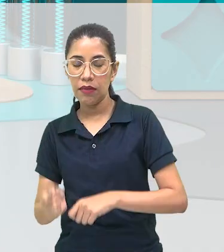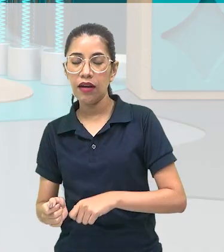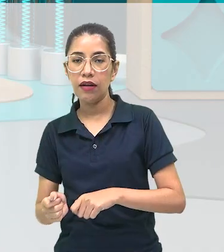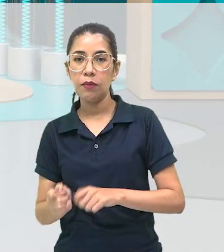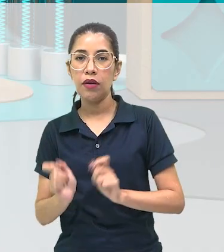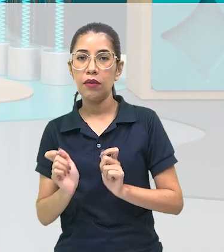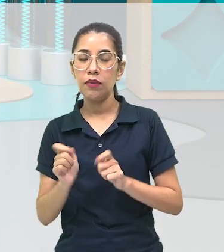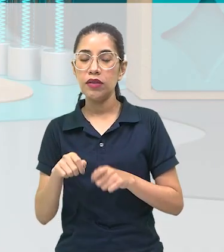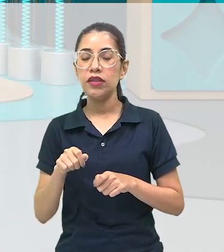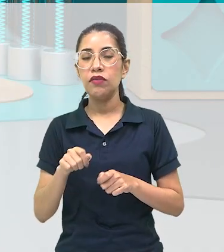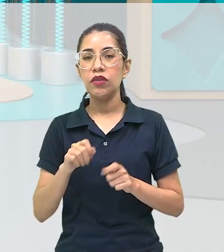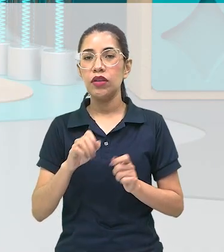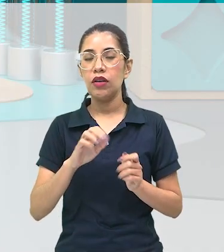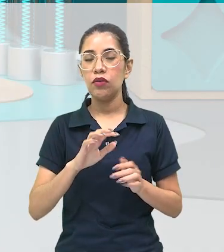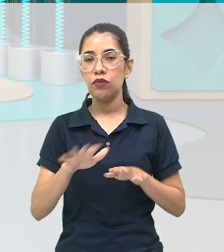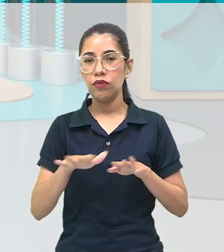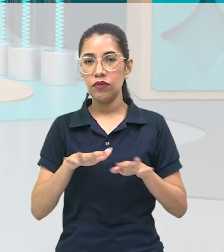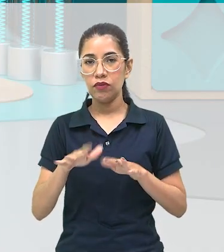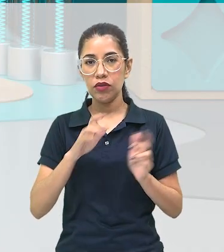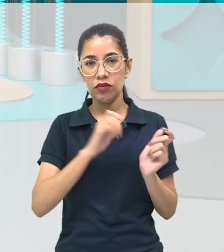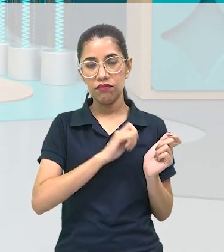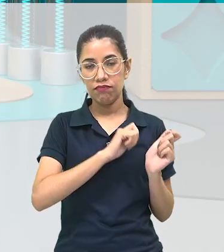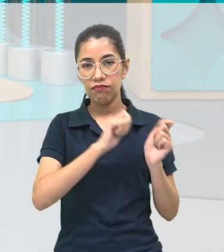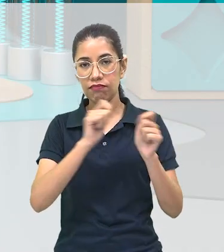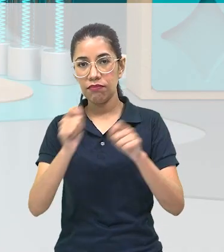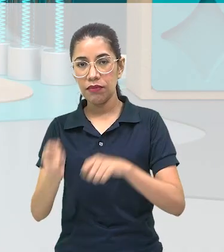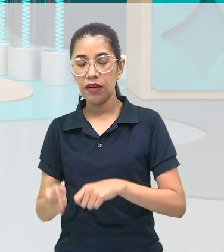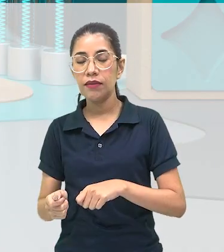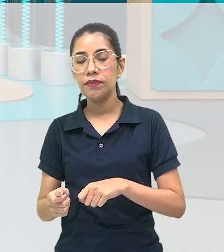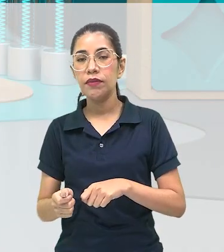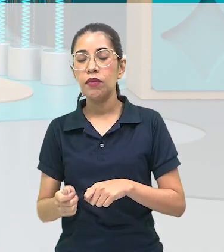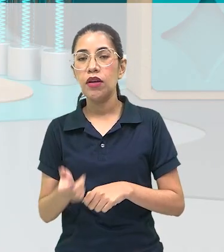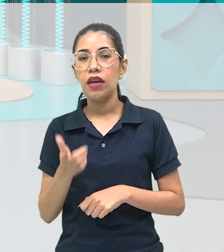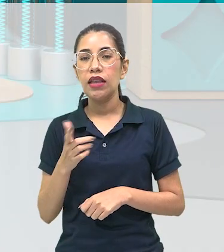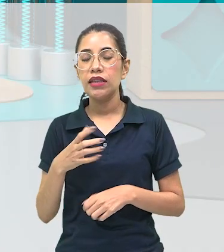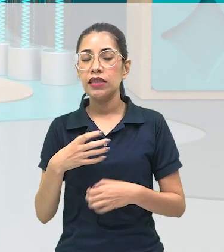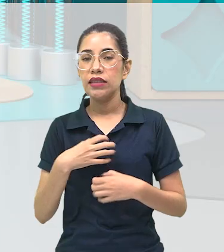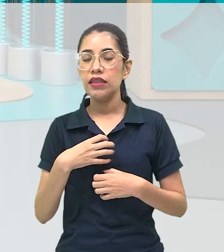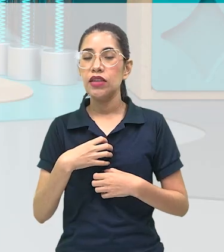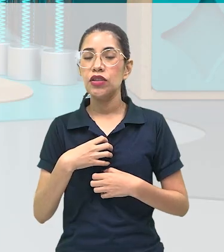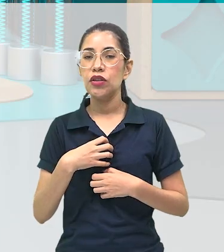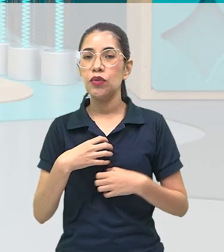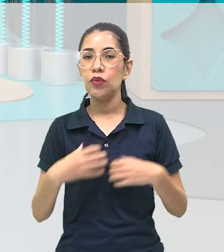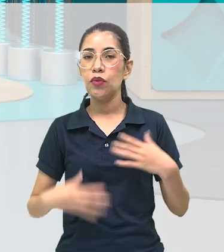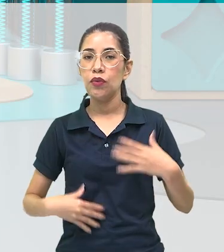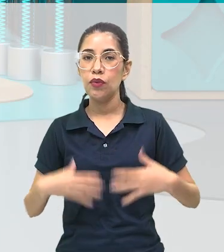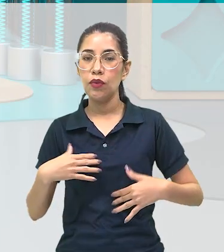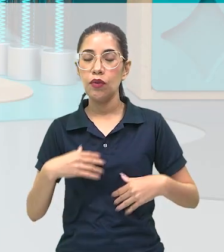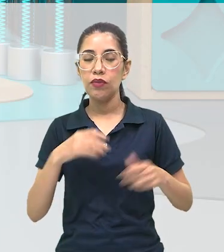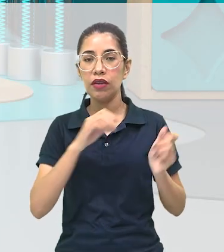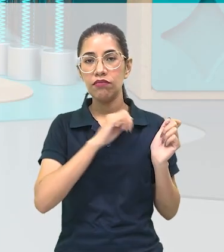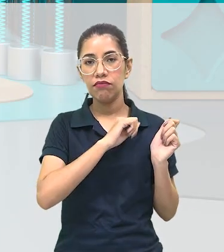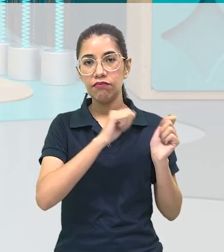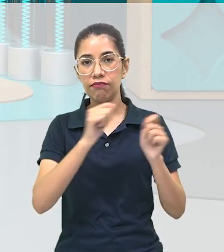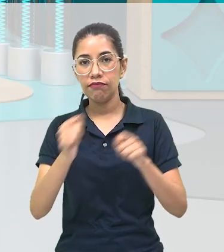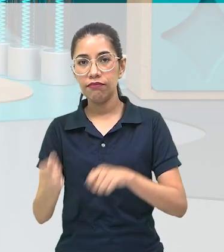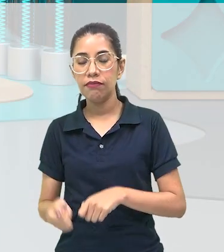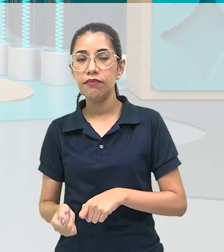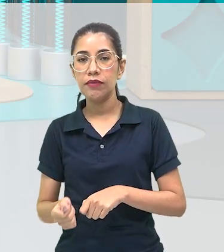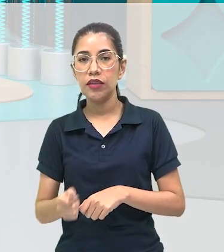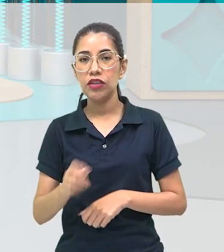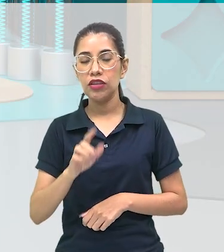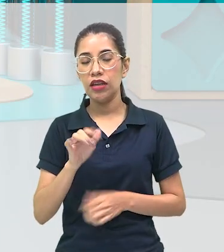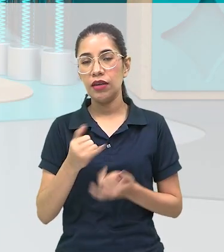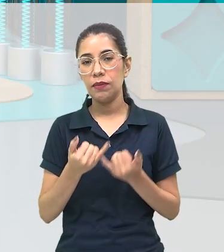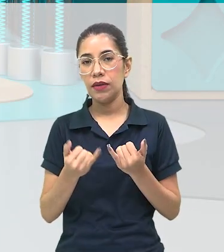ele, nesse movimento de giro do punho, ele sinta o corpo sendo projetado numa